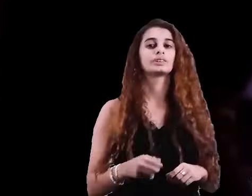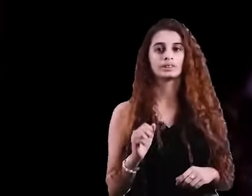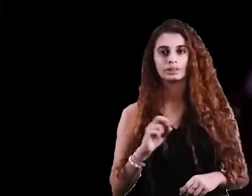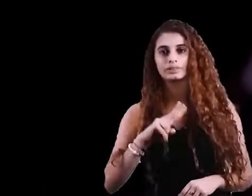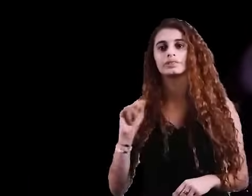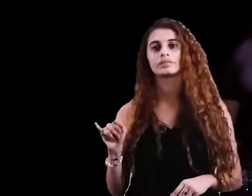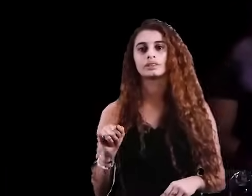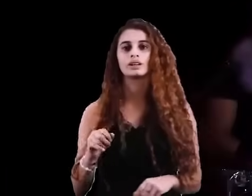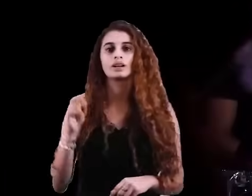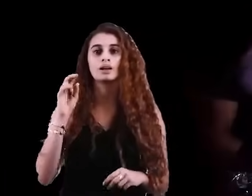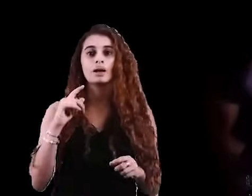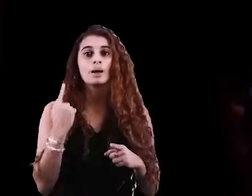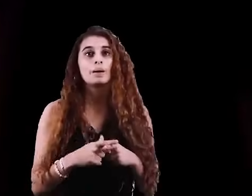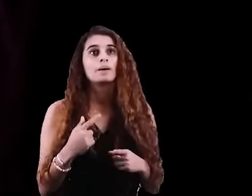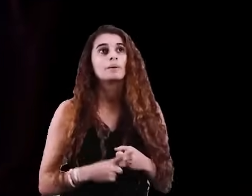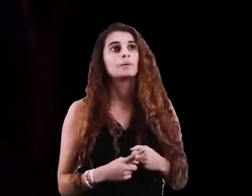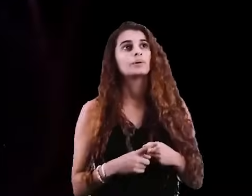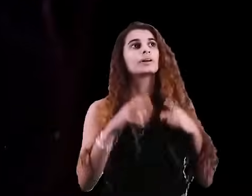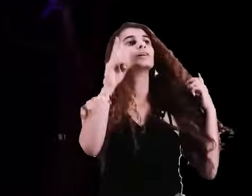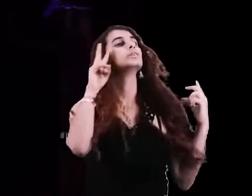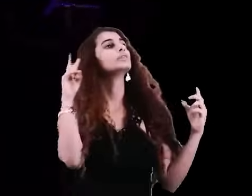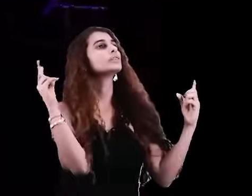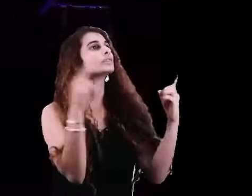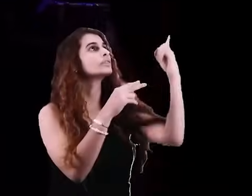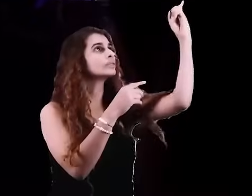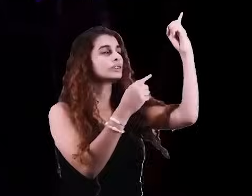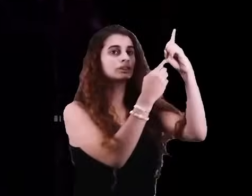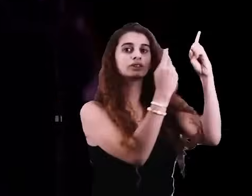se você ouvir a direção de Deus para a sua vida,